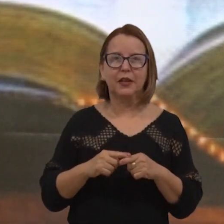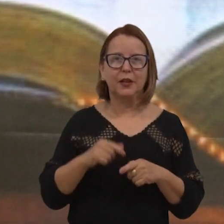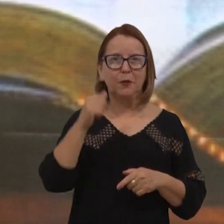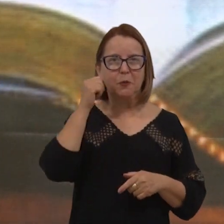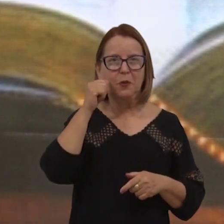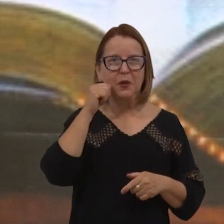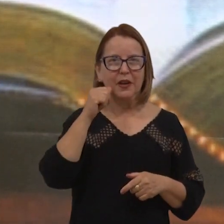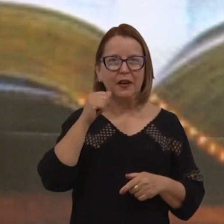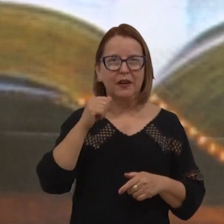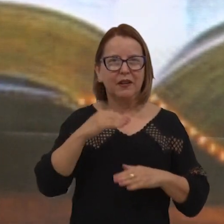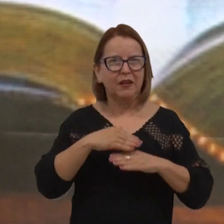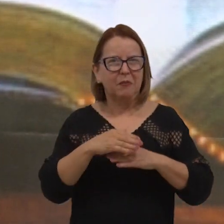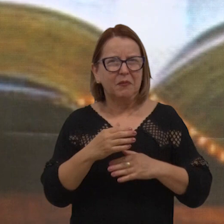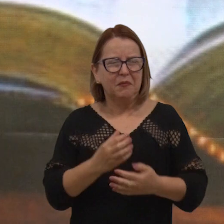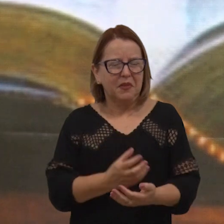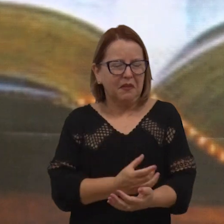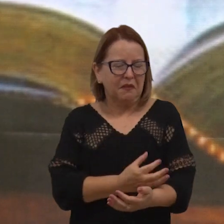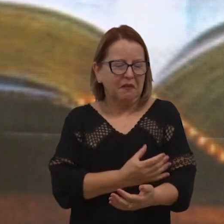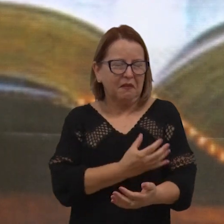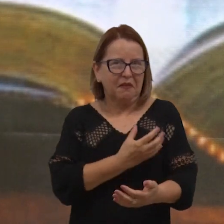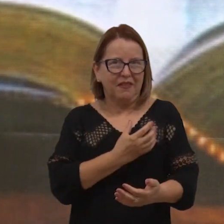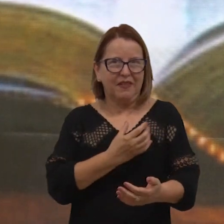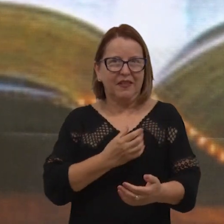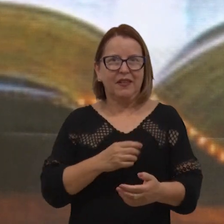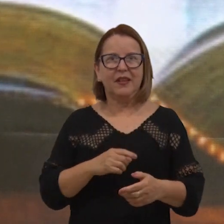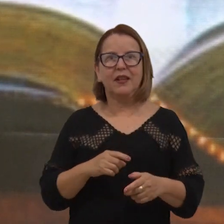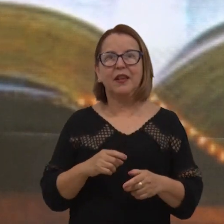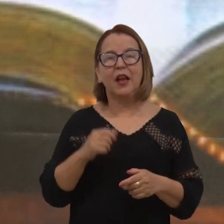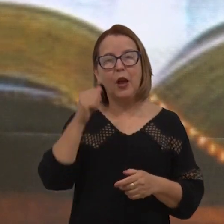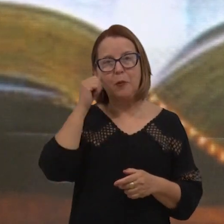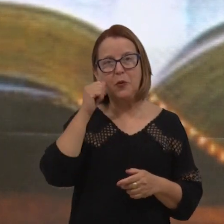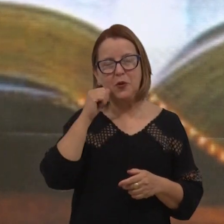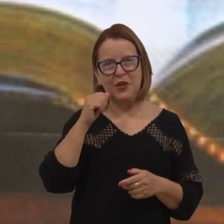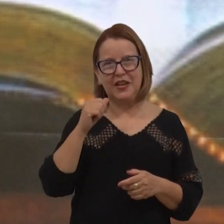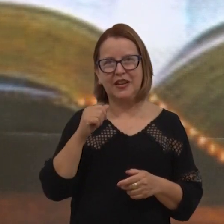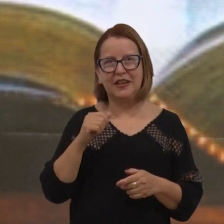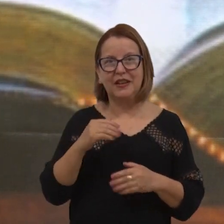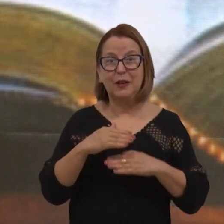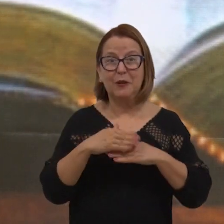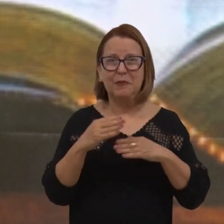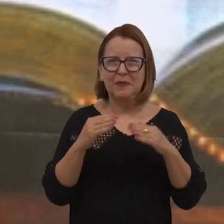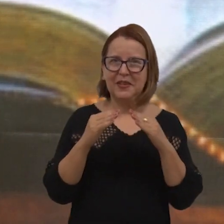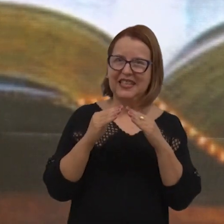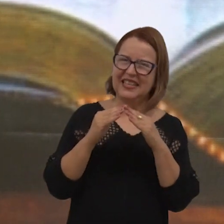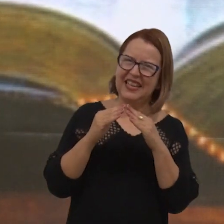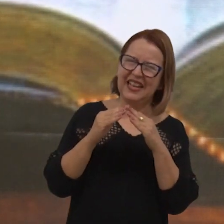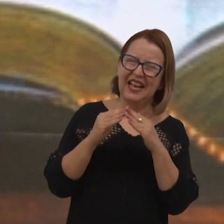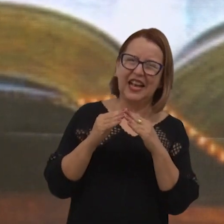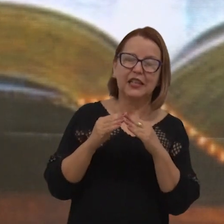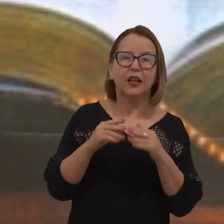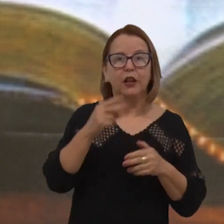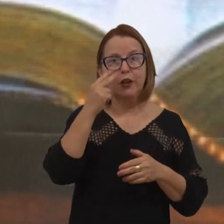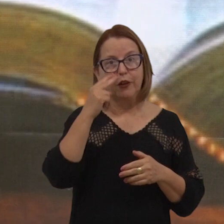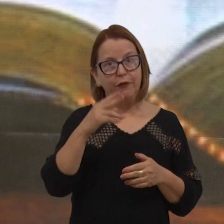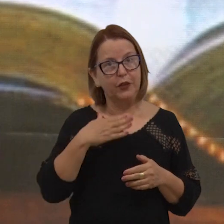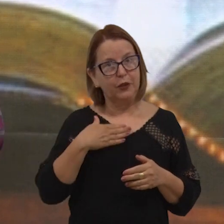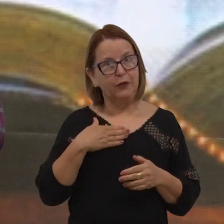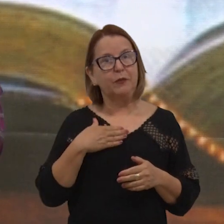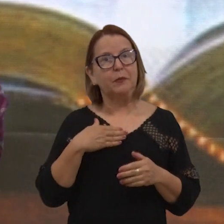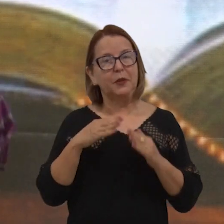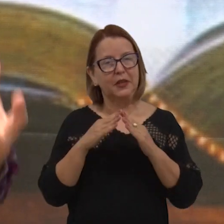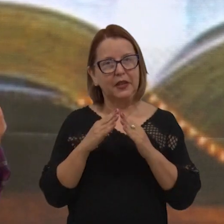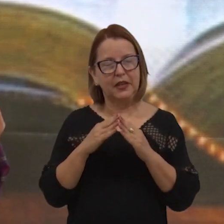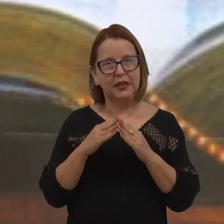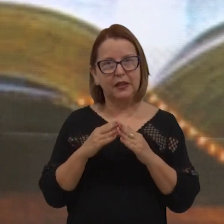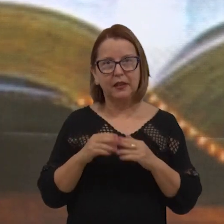mais sentimental, a mulher ela é mais casa, a mulher, e eu vejo isso lá em casa, que toda vez que